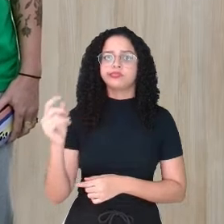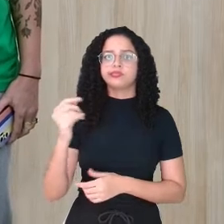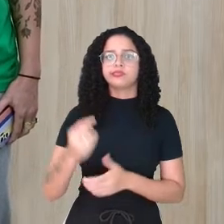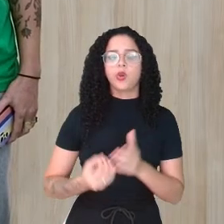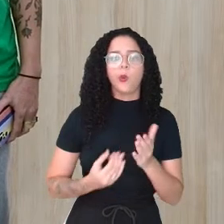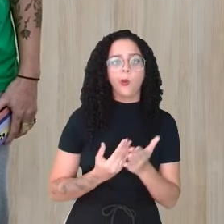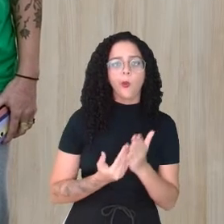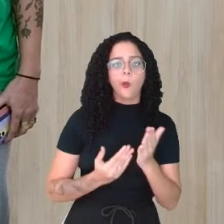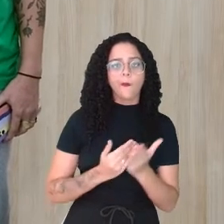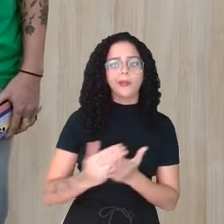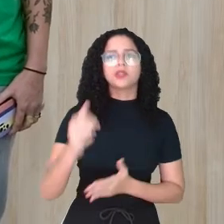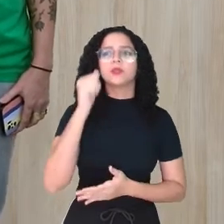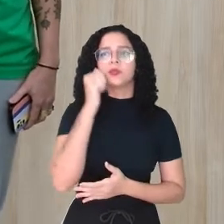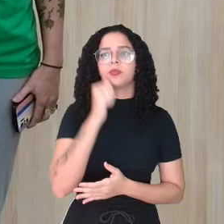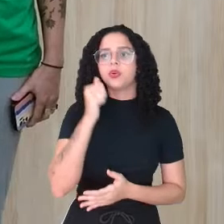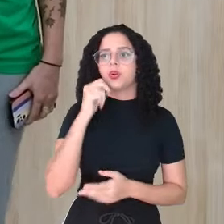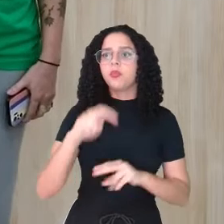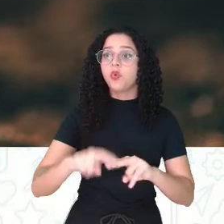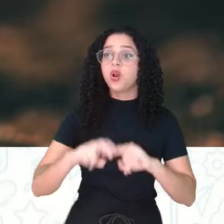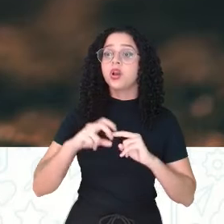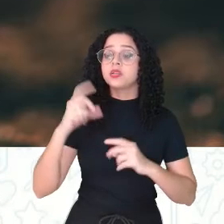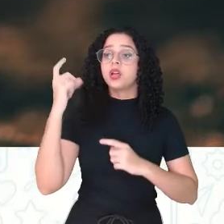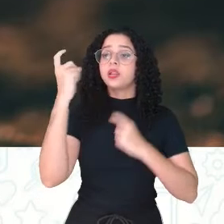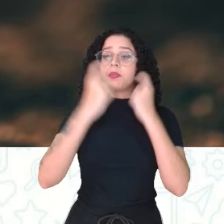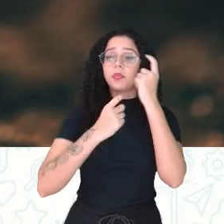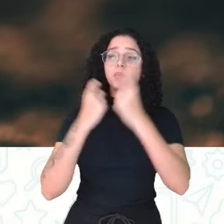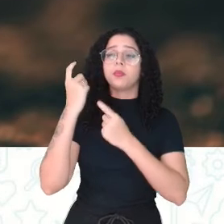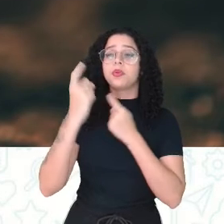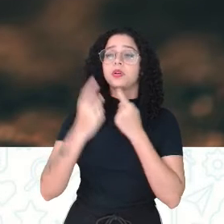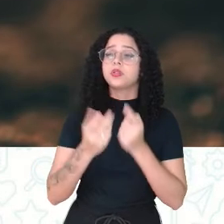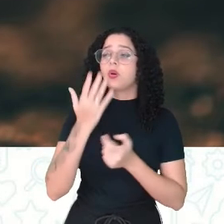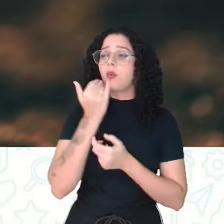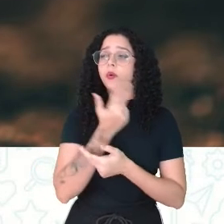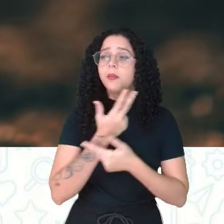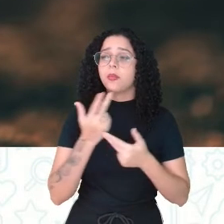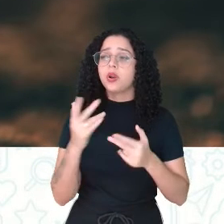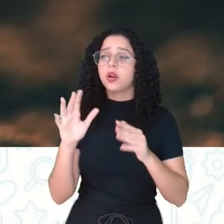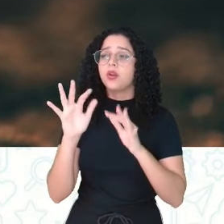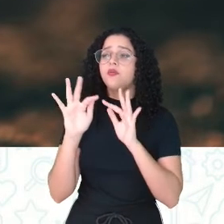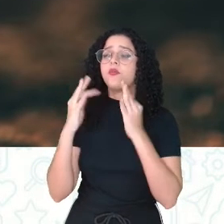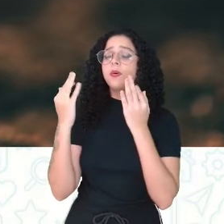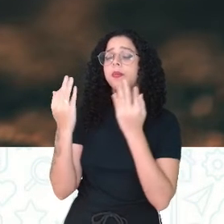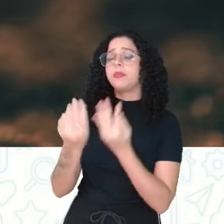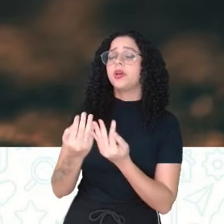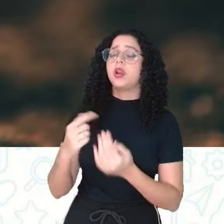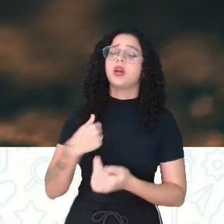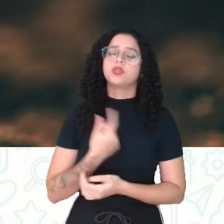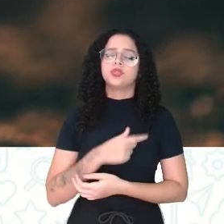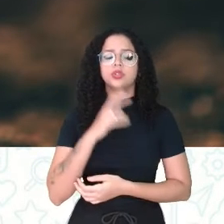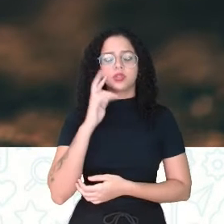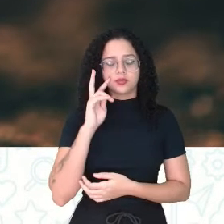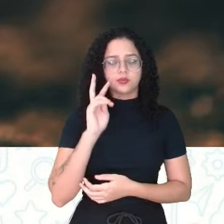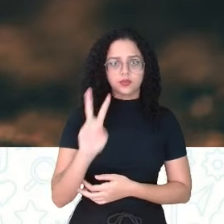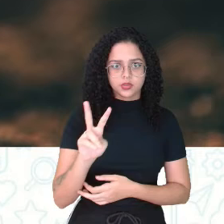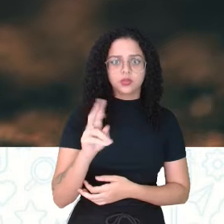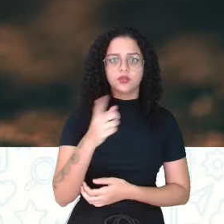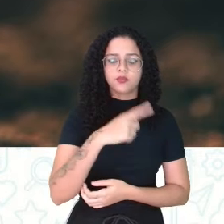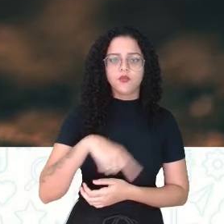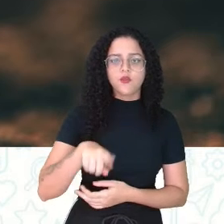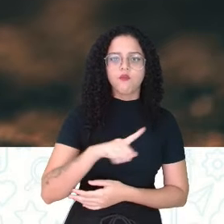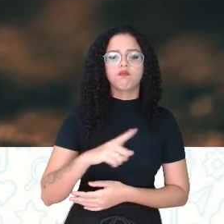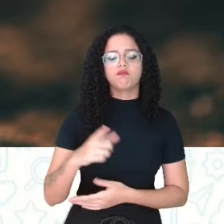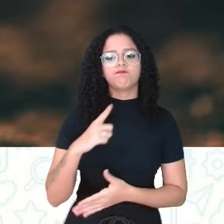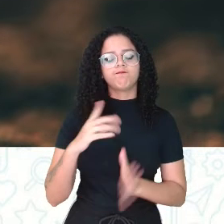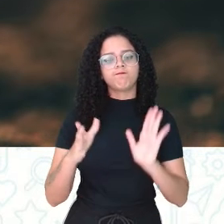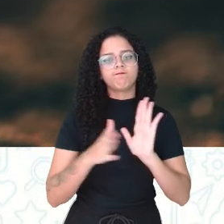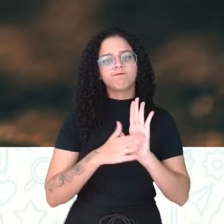pela preocupação, vejam só no slide, com a alimentação da família. A gente vê, né, vocês